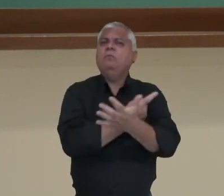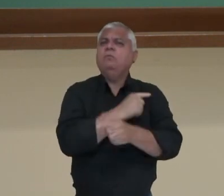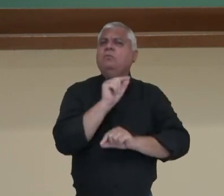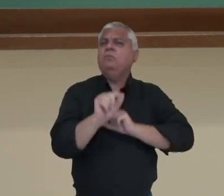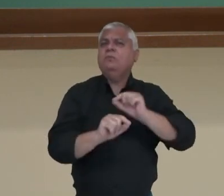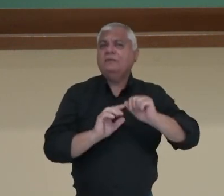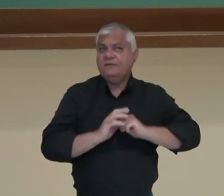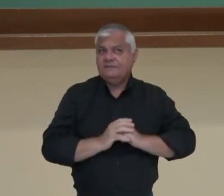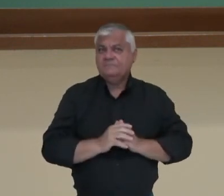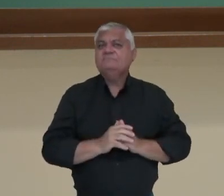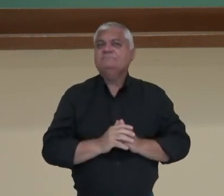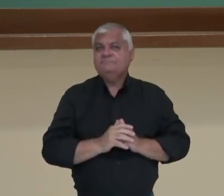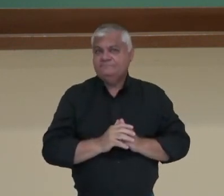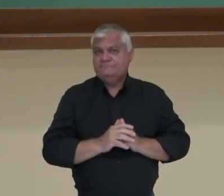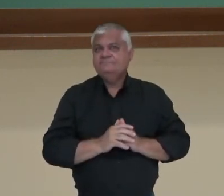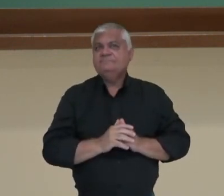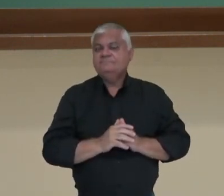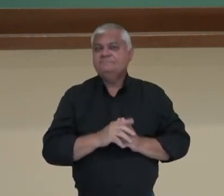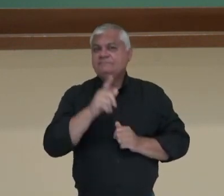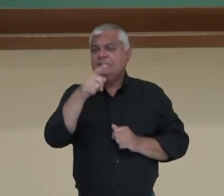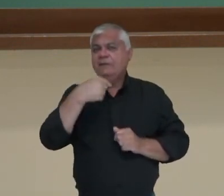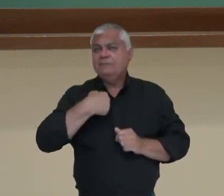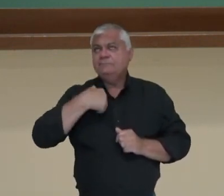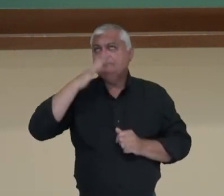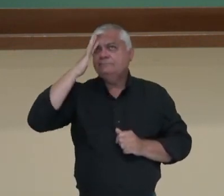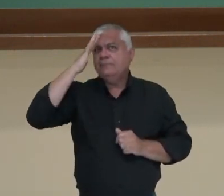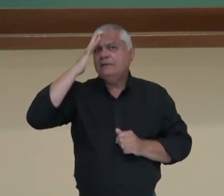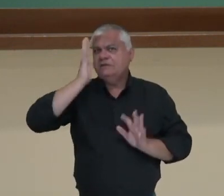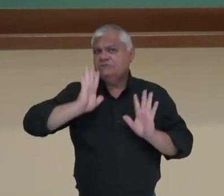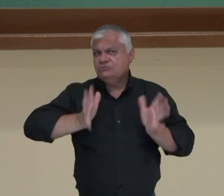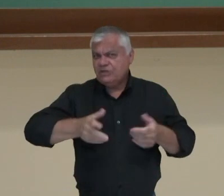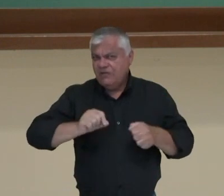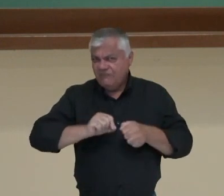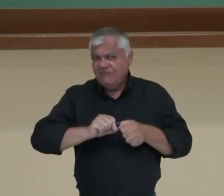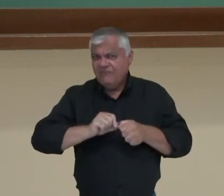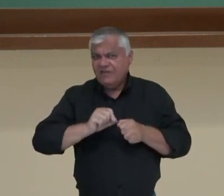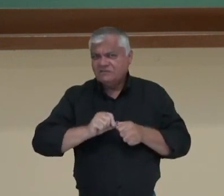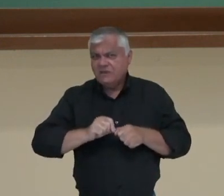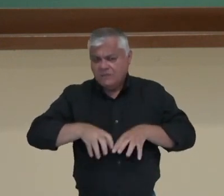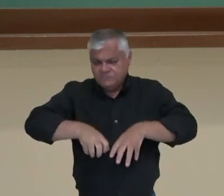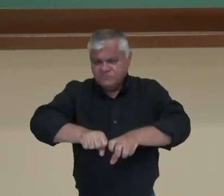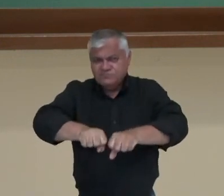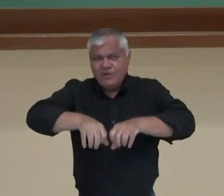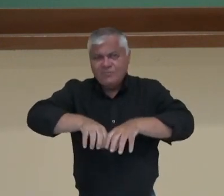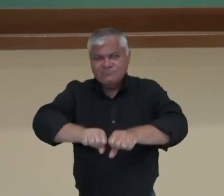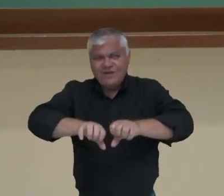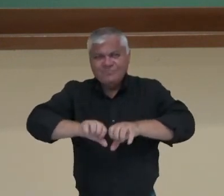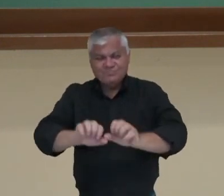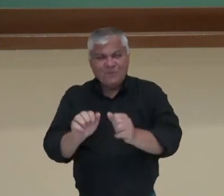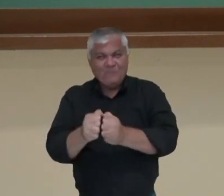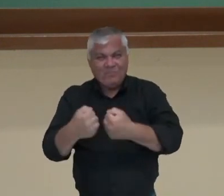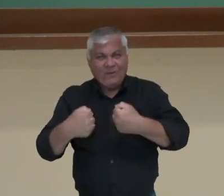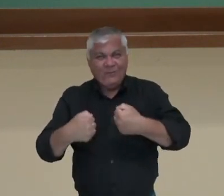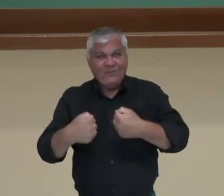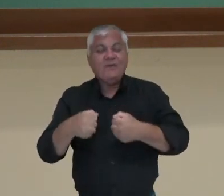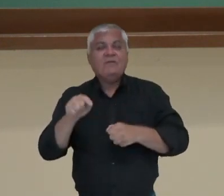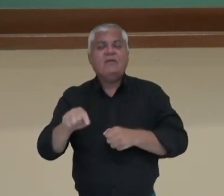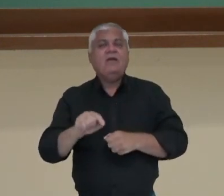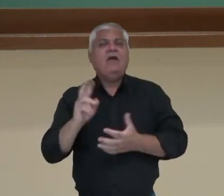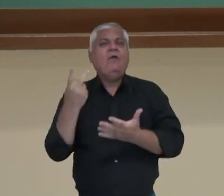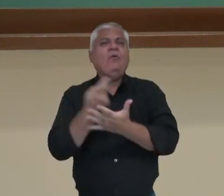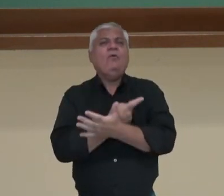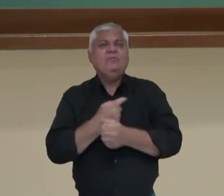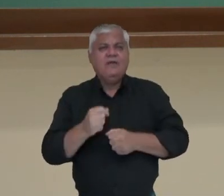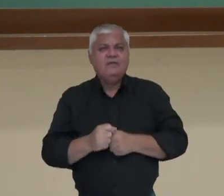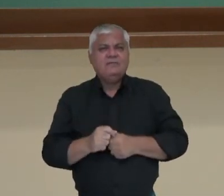tá? Bom, só de imaginar, né, se você já fez pão alguma vez ou viu alguém fazer pão, você já deve imaginar que ali vai acontecer